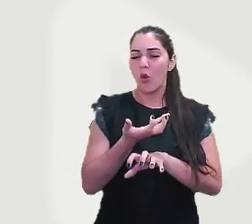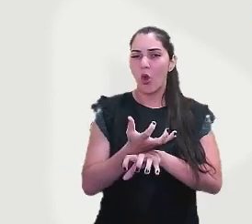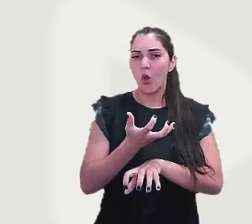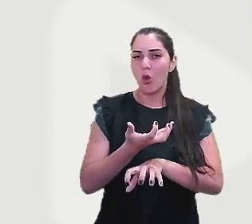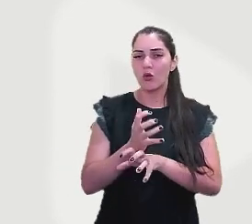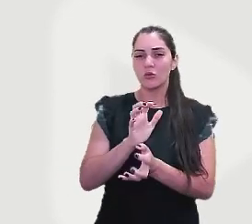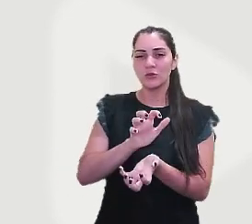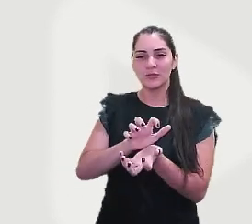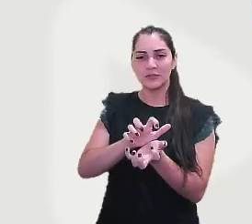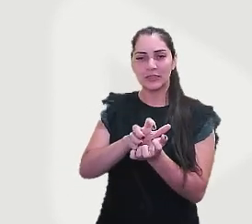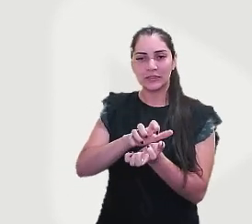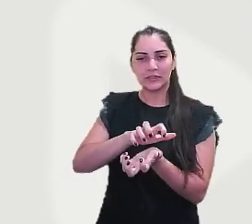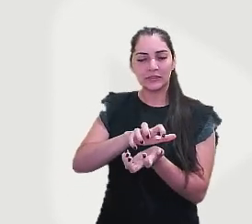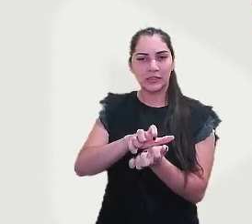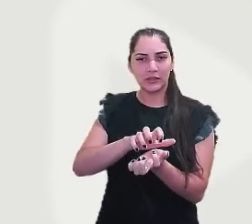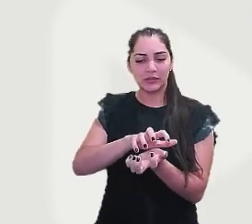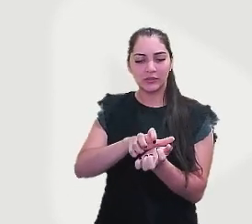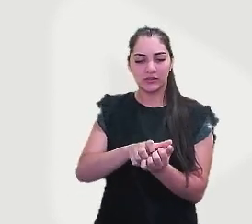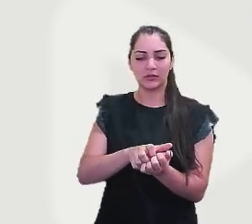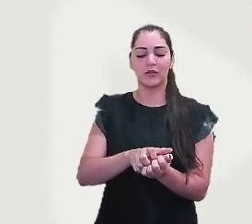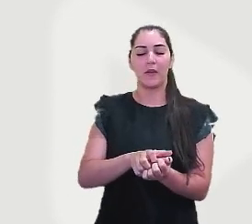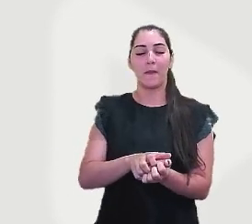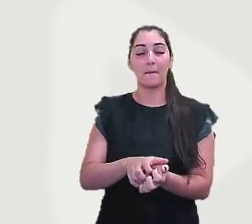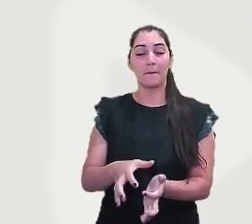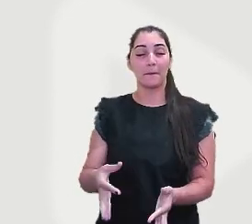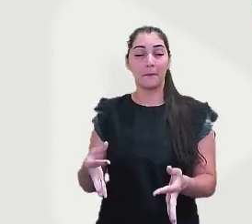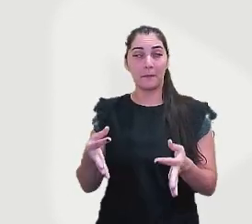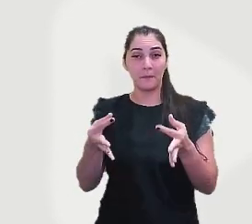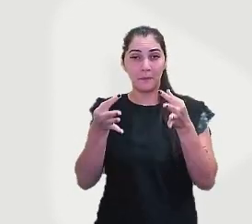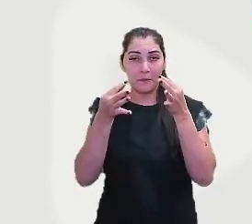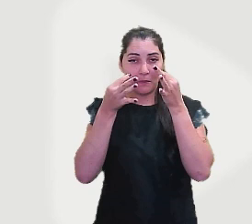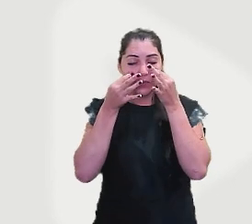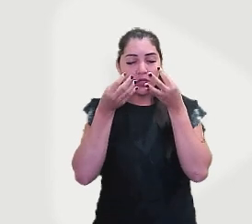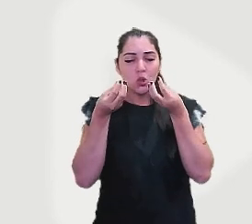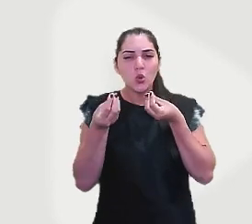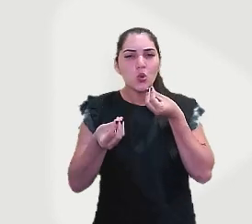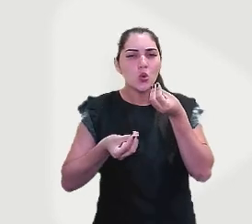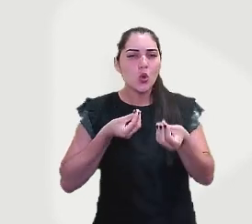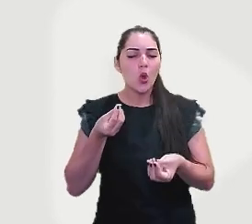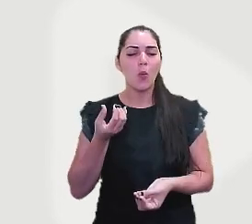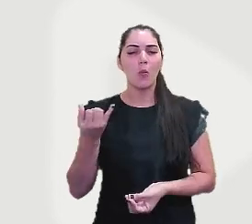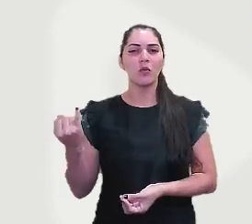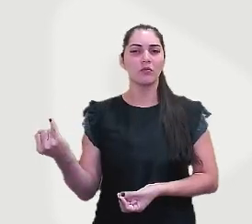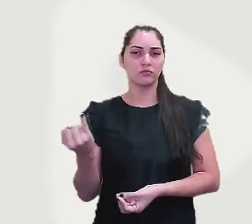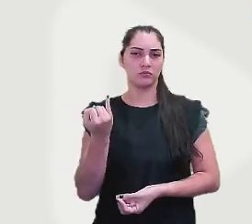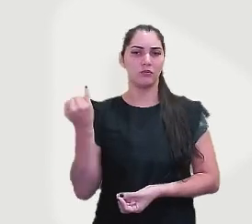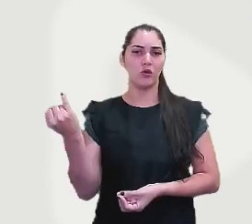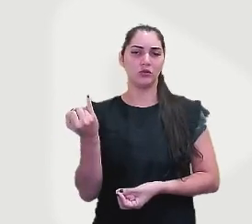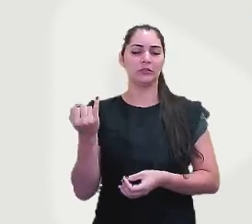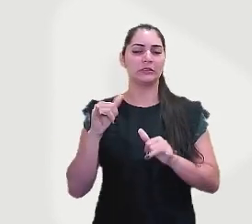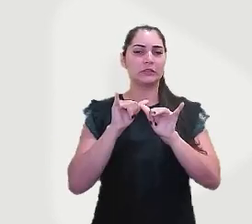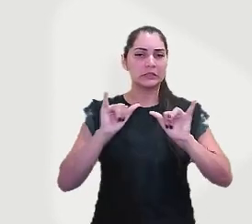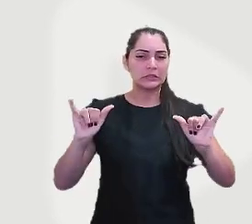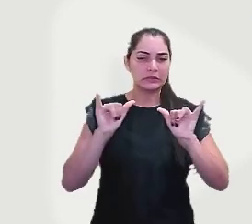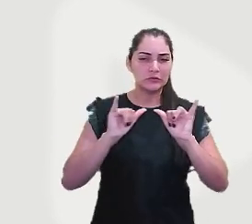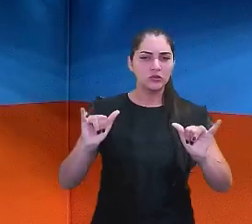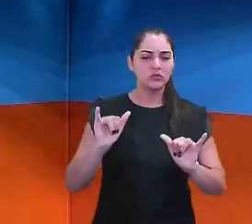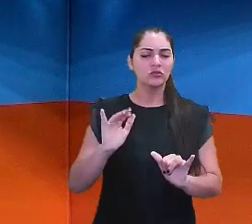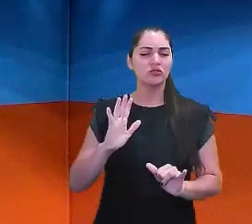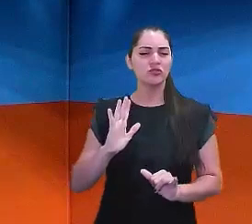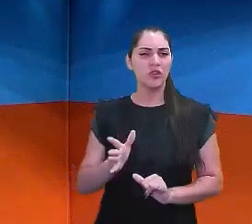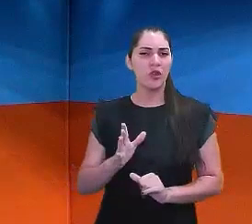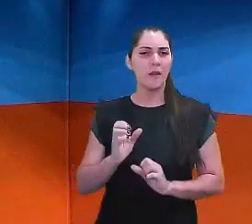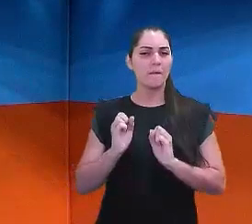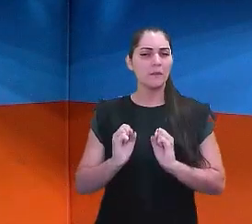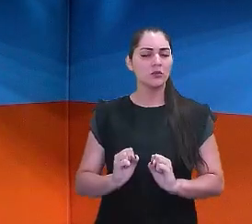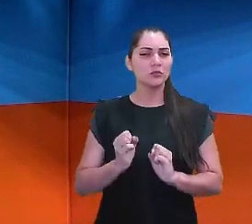dentes. Presta atenção como essas informações são relevantes. Só por essas informações daria já para a gente dizer que boa